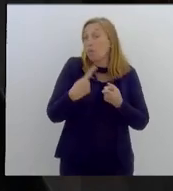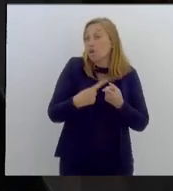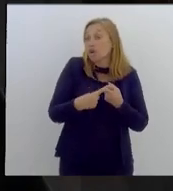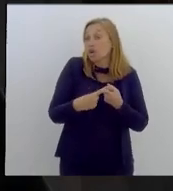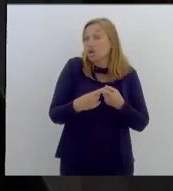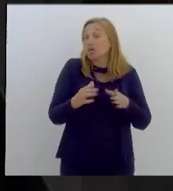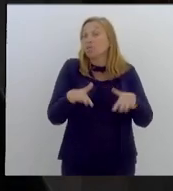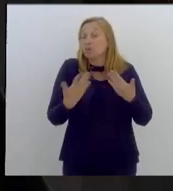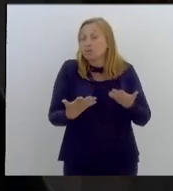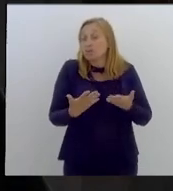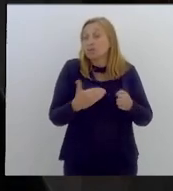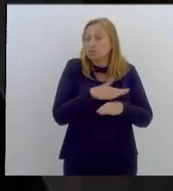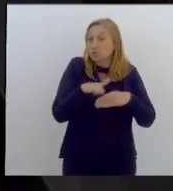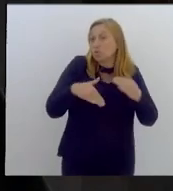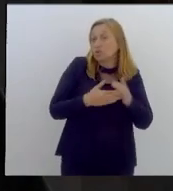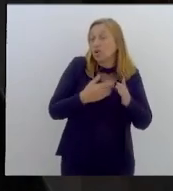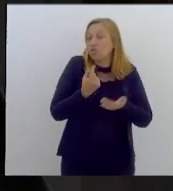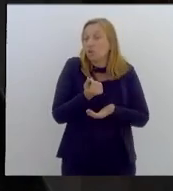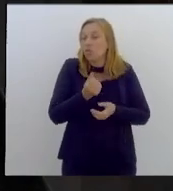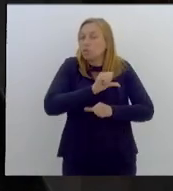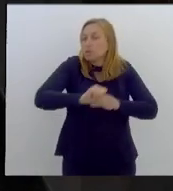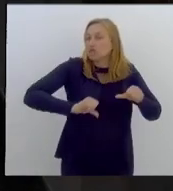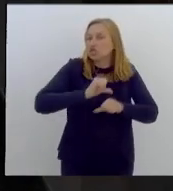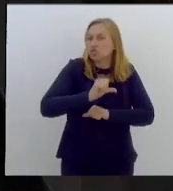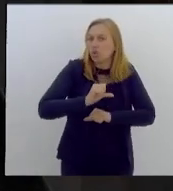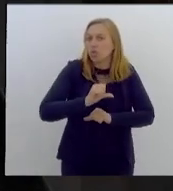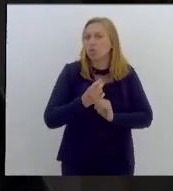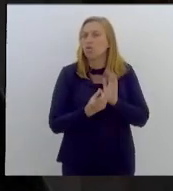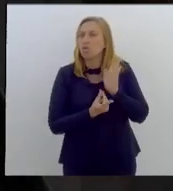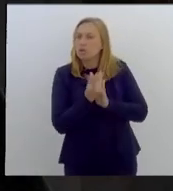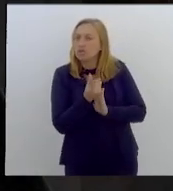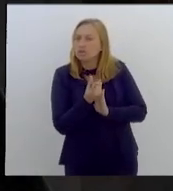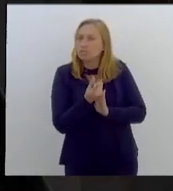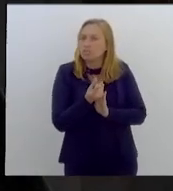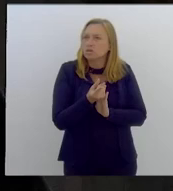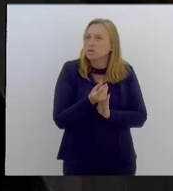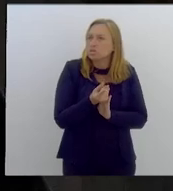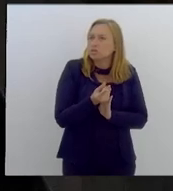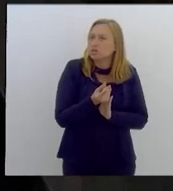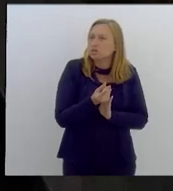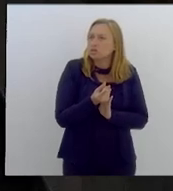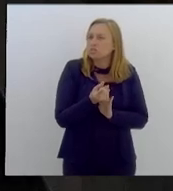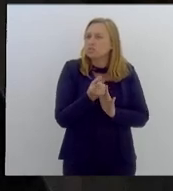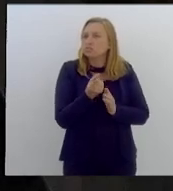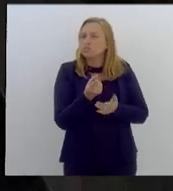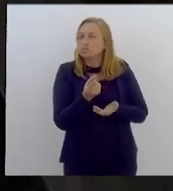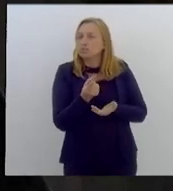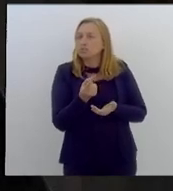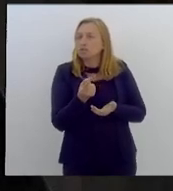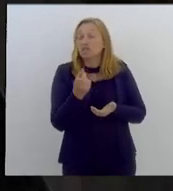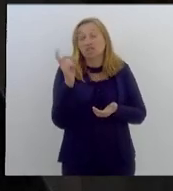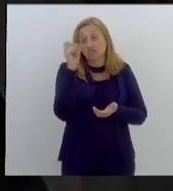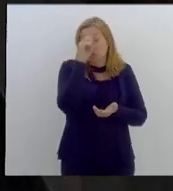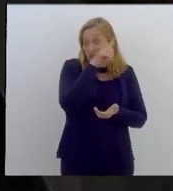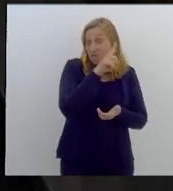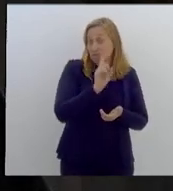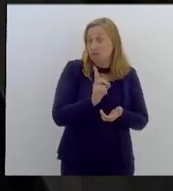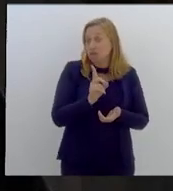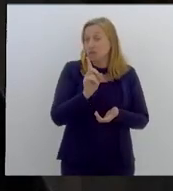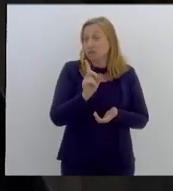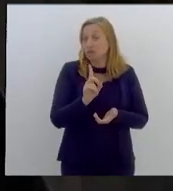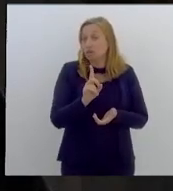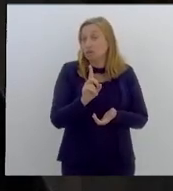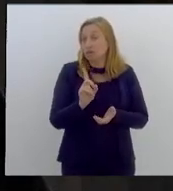é sobre o valor total, transforma o orçamento numa peça de ficção e não um instrumento para